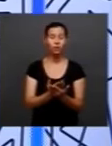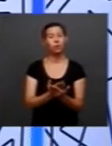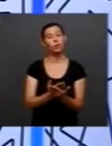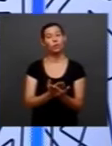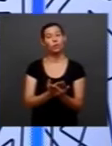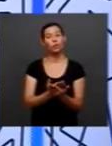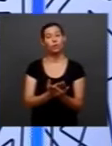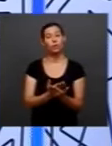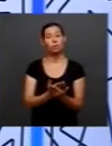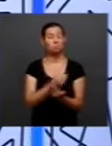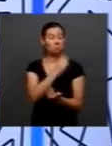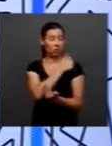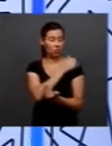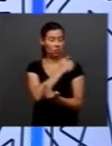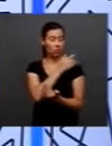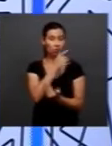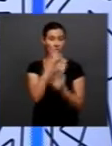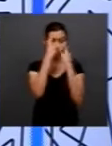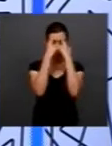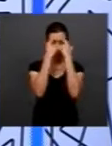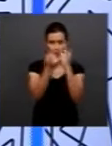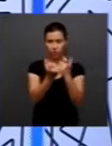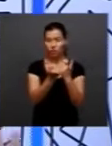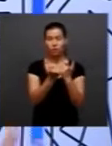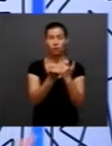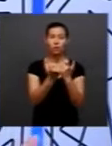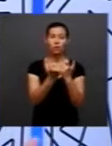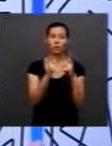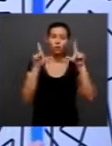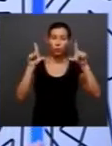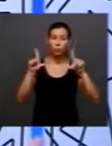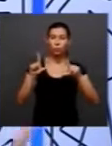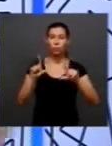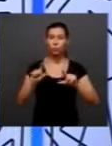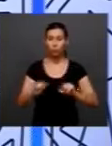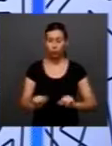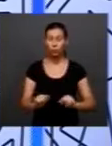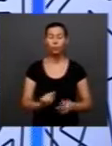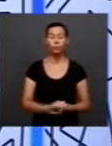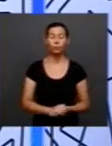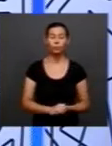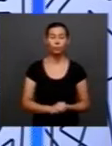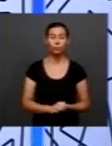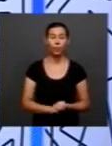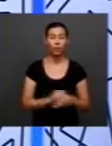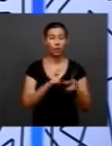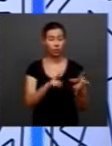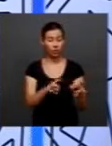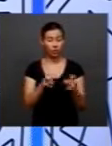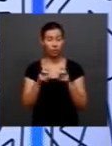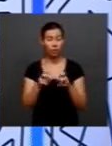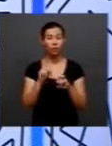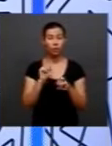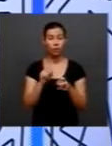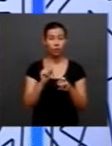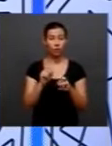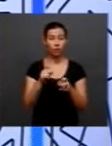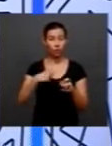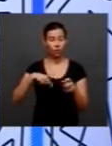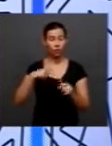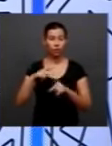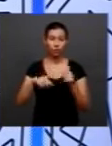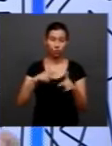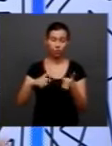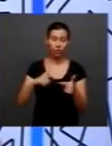outras expressões de orientação de gênero. E isso é muito interessante porque a gente observa que toda vez que a gente trabalha com